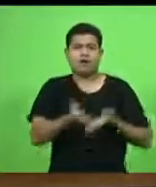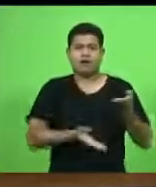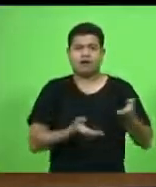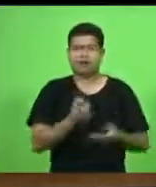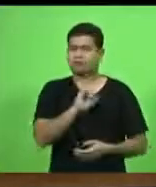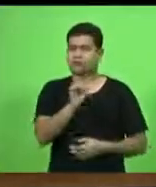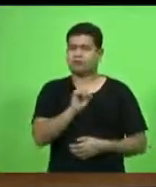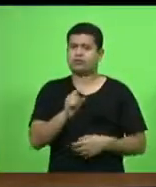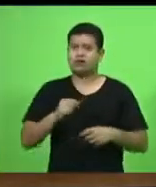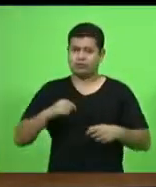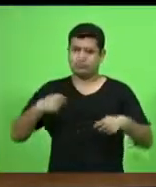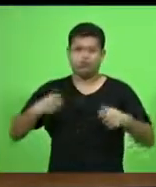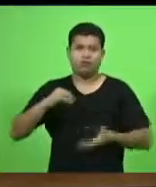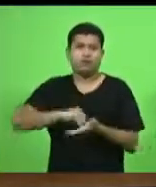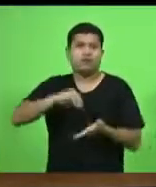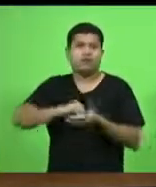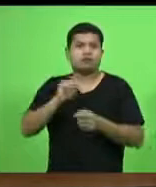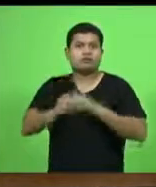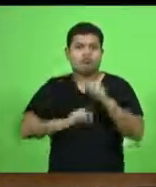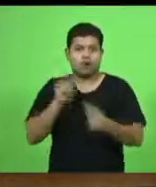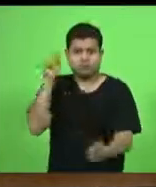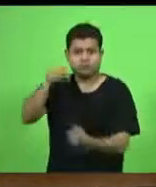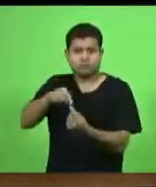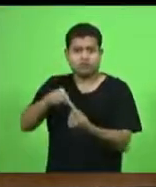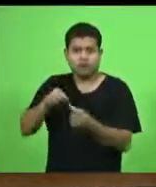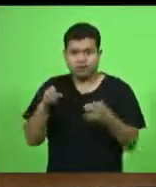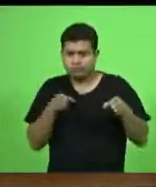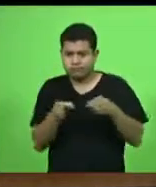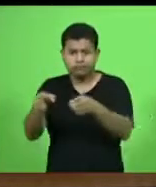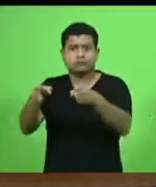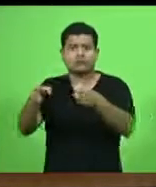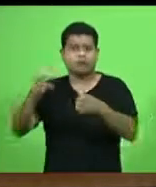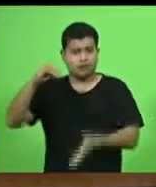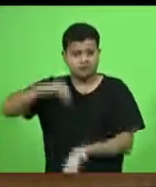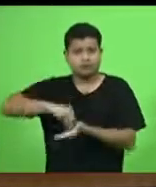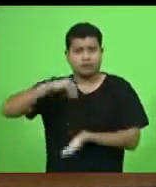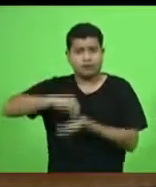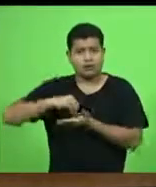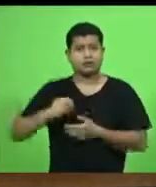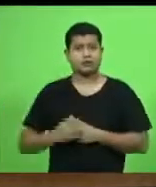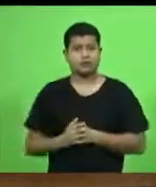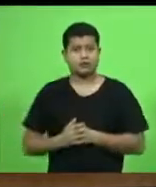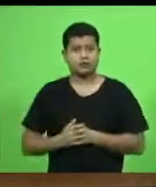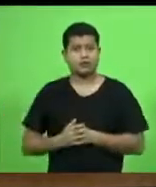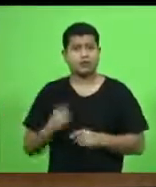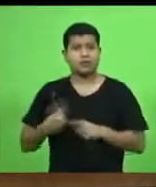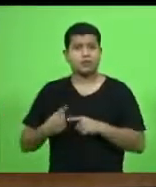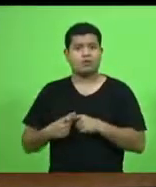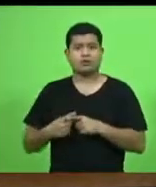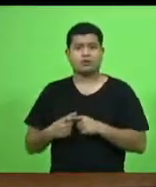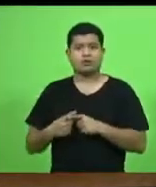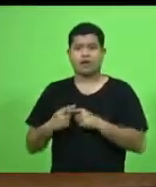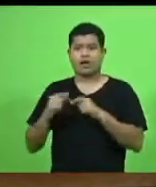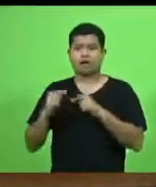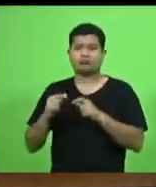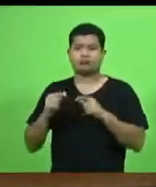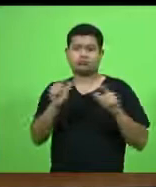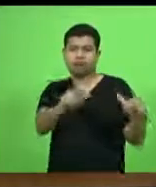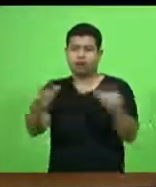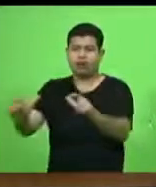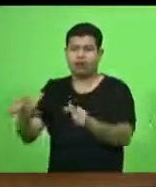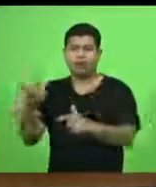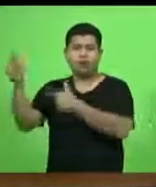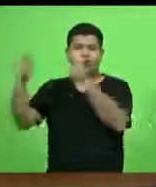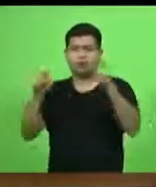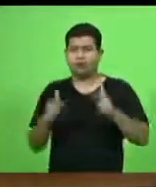rumo, senhor presidente. Está faltando rumo. Porque em qualquer casa legislativa do país, quando um deputado